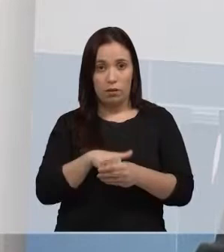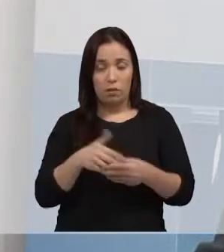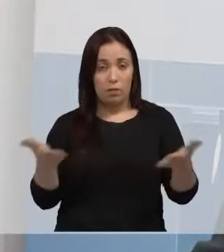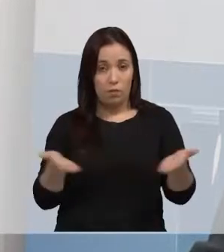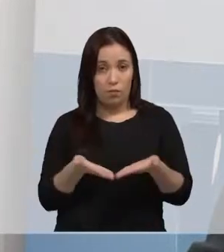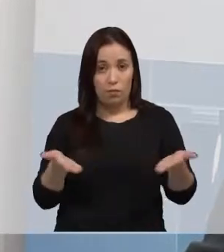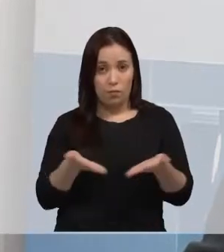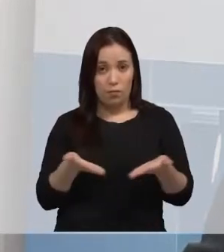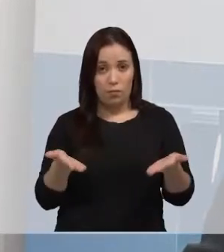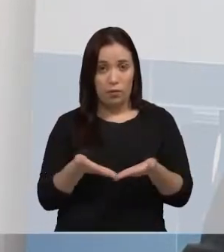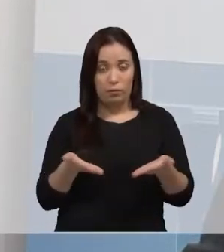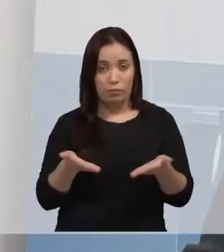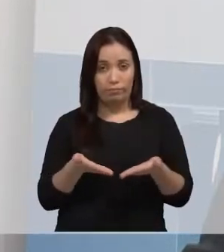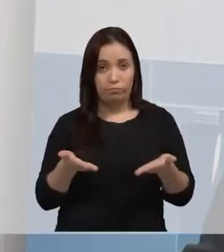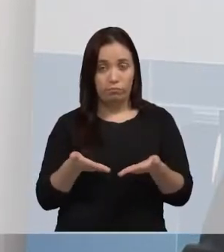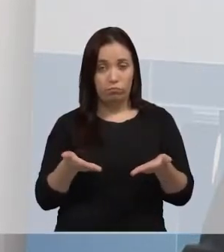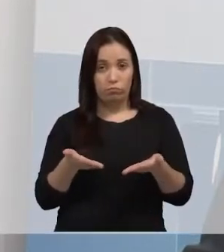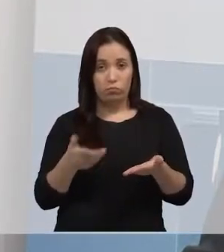eleição